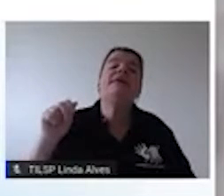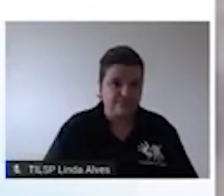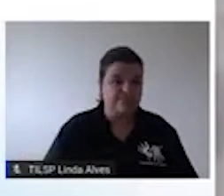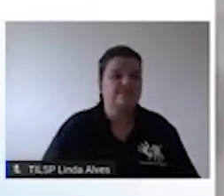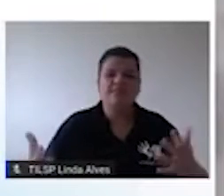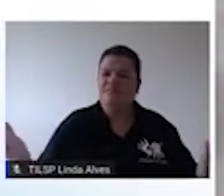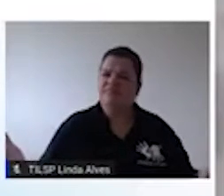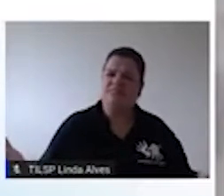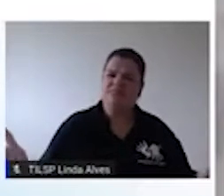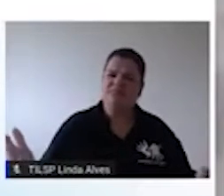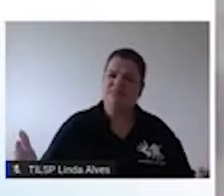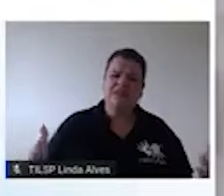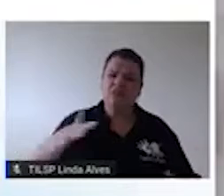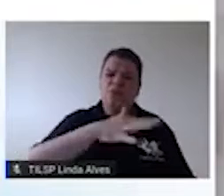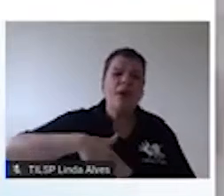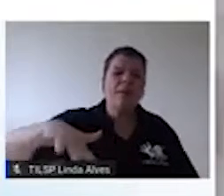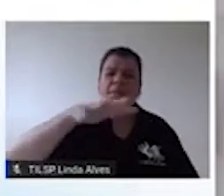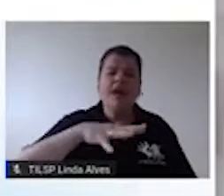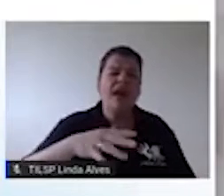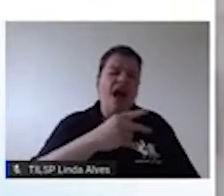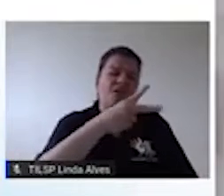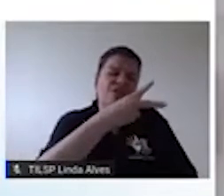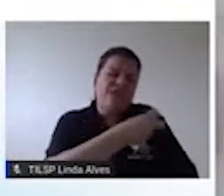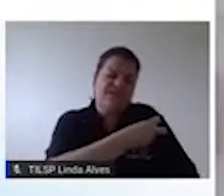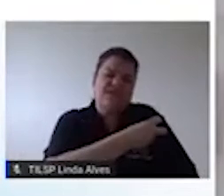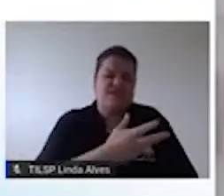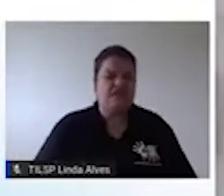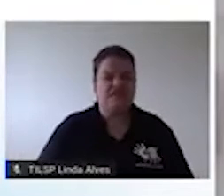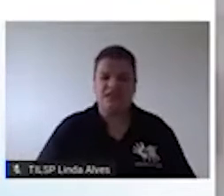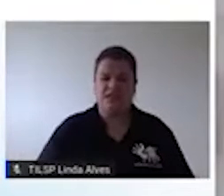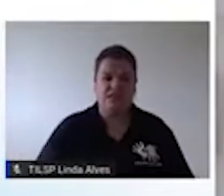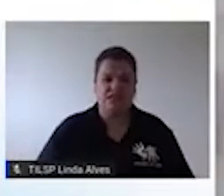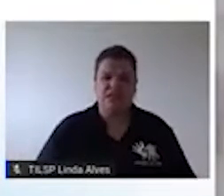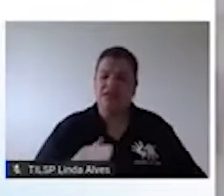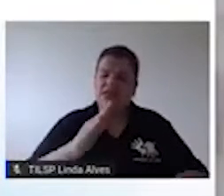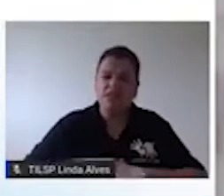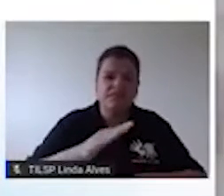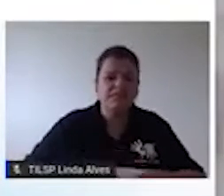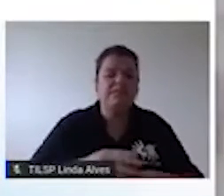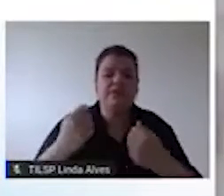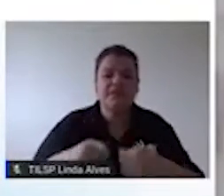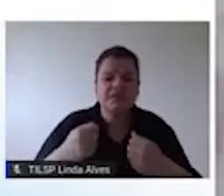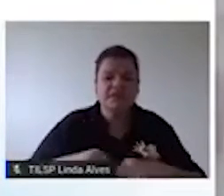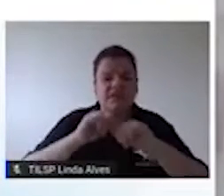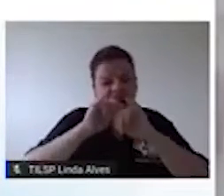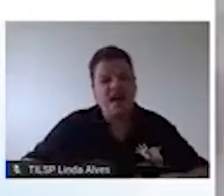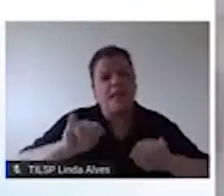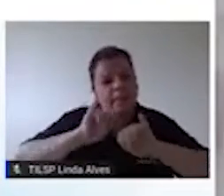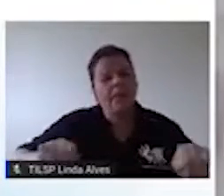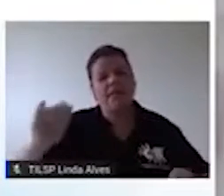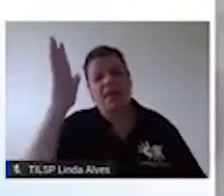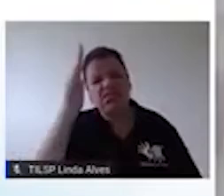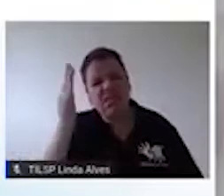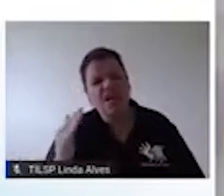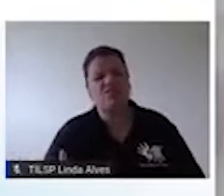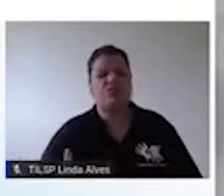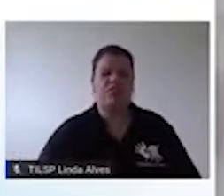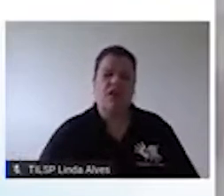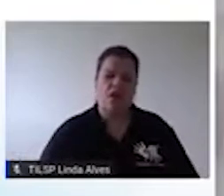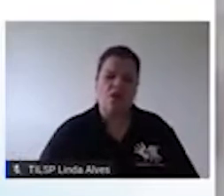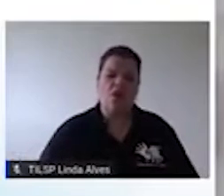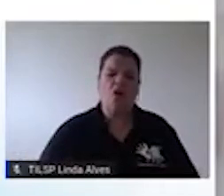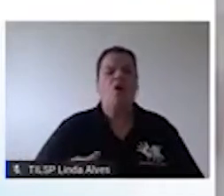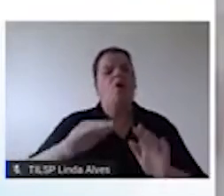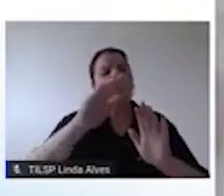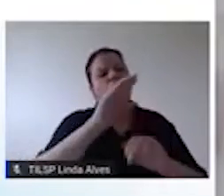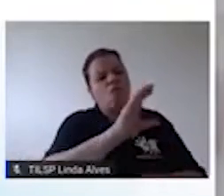existe, não é um mercado de vacinas que vai ter que resolver isso. Tem que haver uma campanha nacional, coordenada pelo